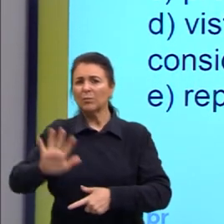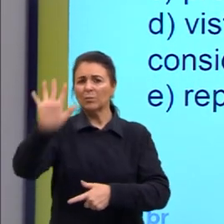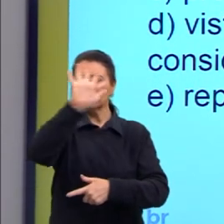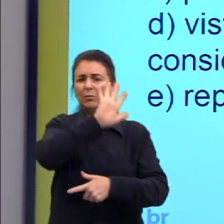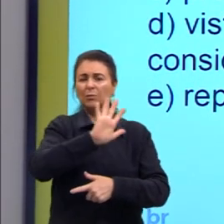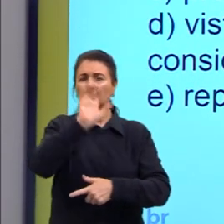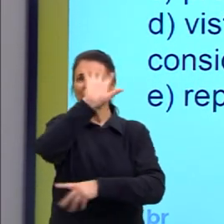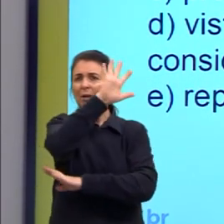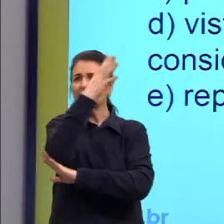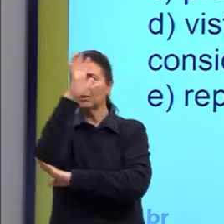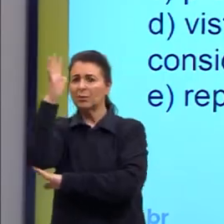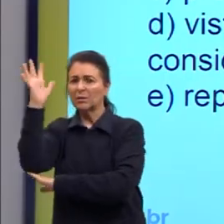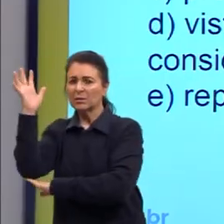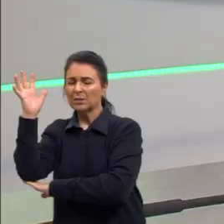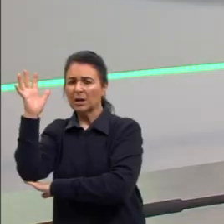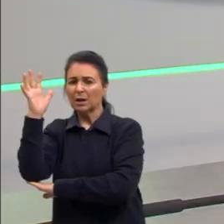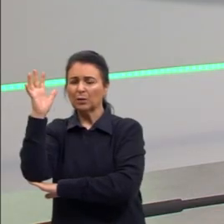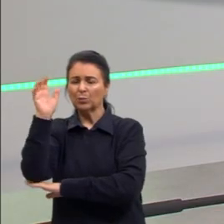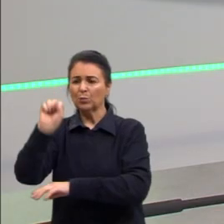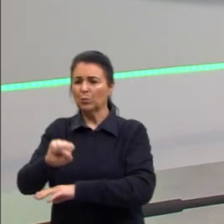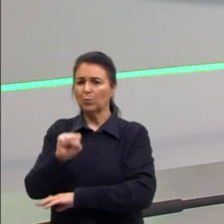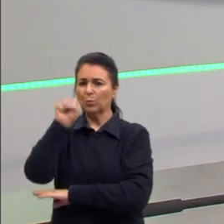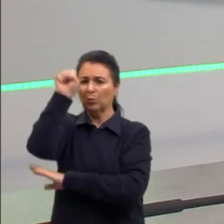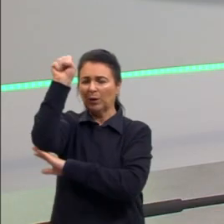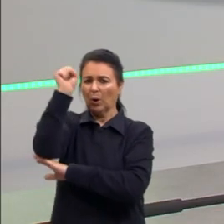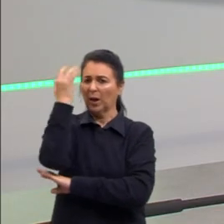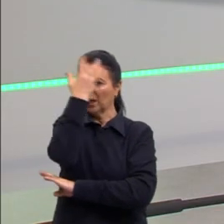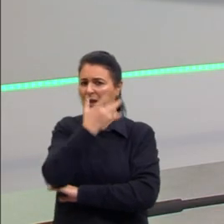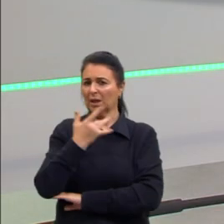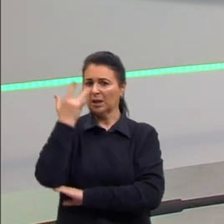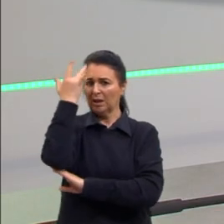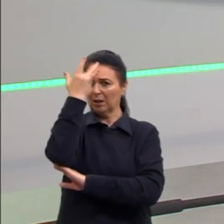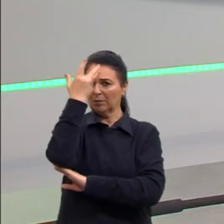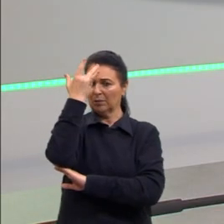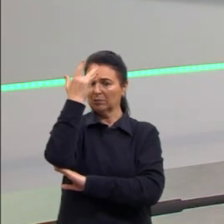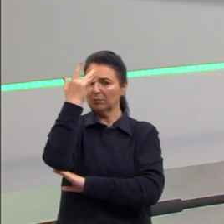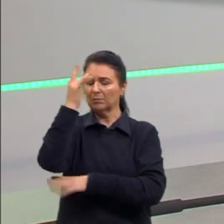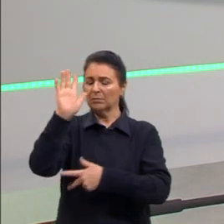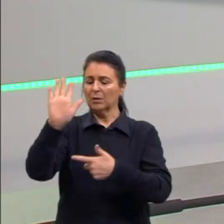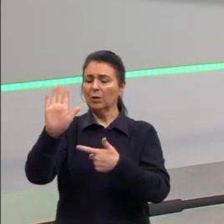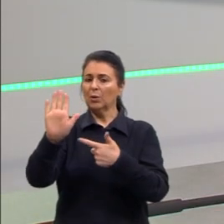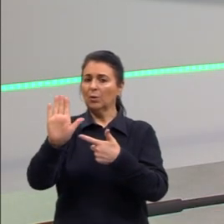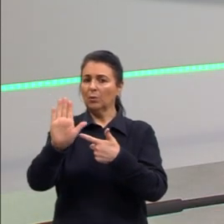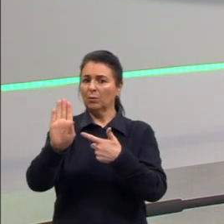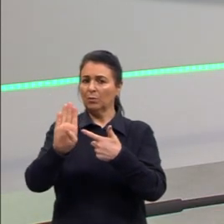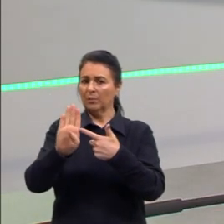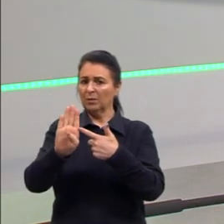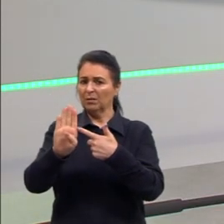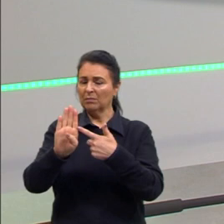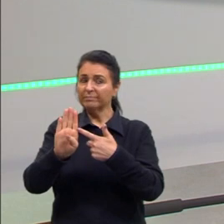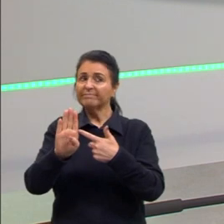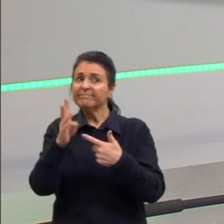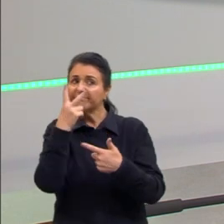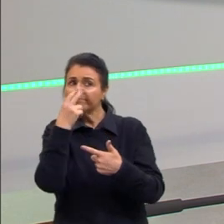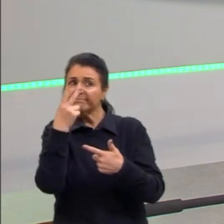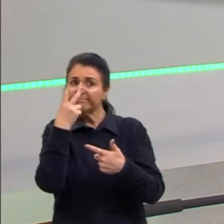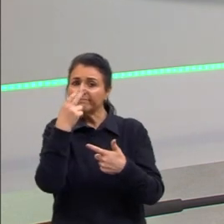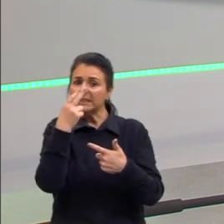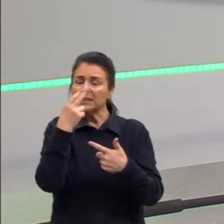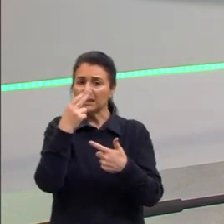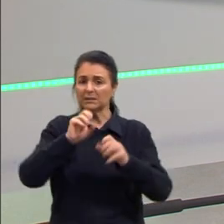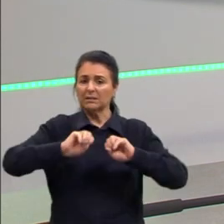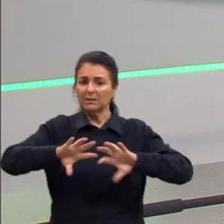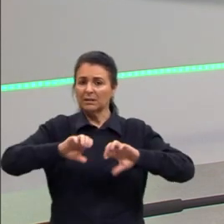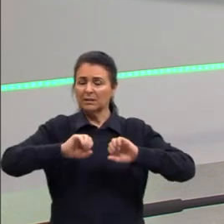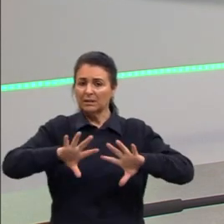qual é o herói épico possa essa alternativa que já tá mais de acordo com aquilo que a gente vem estudando falando sobre